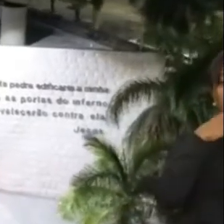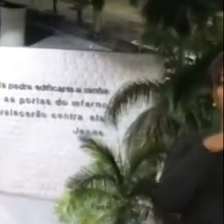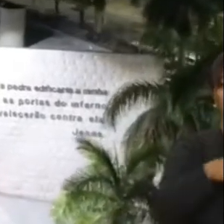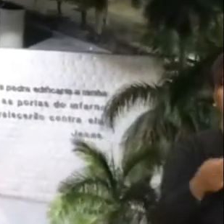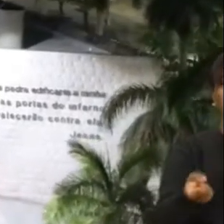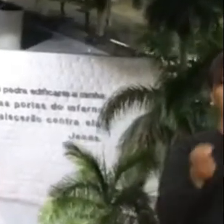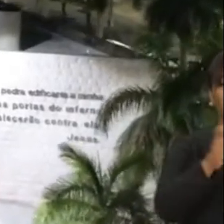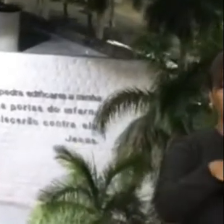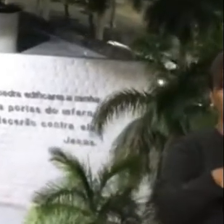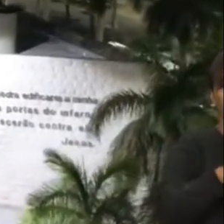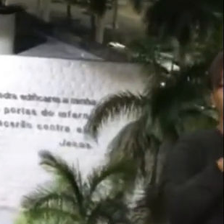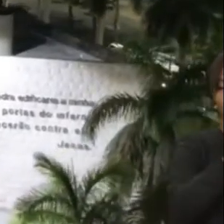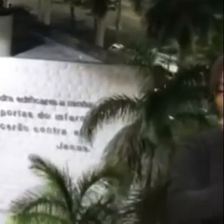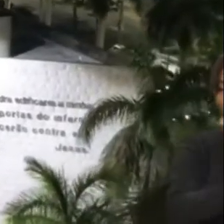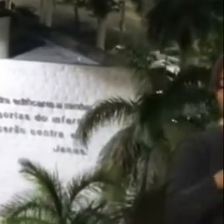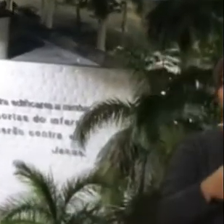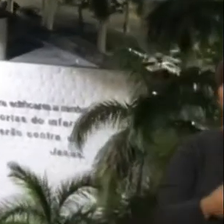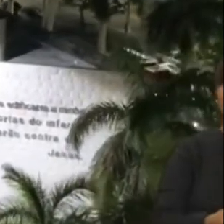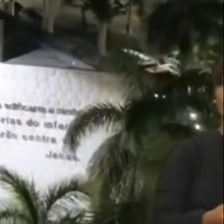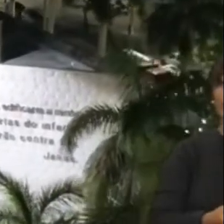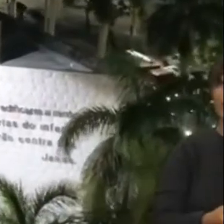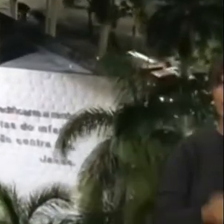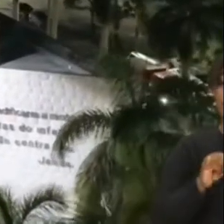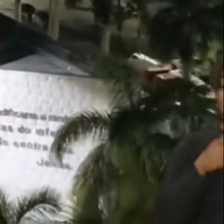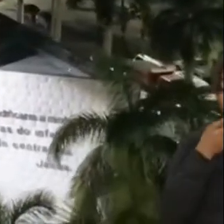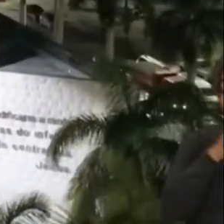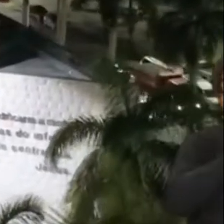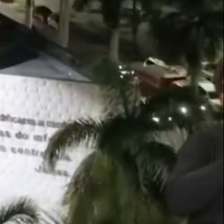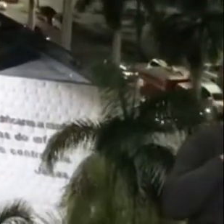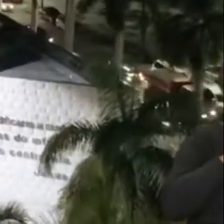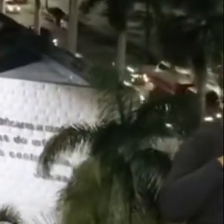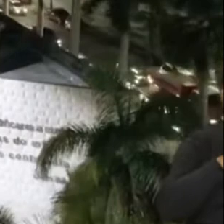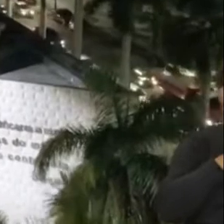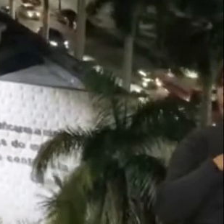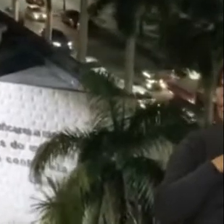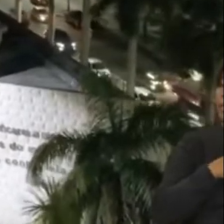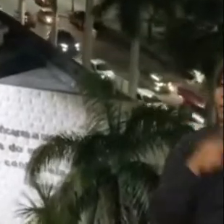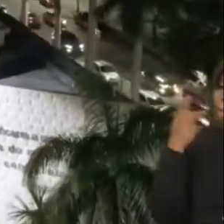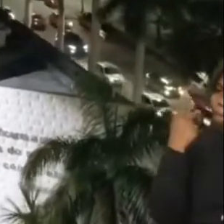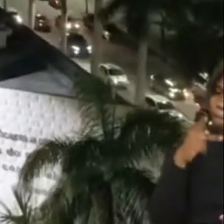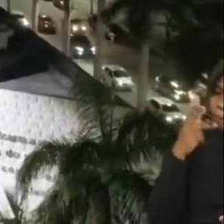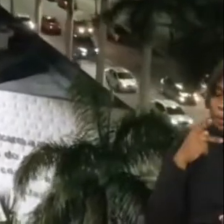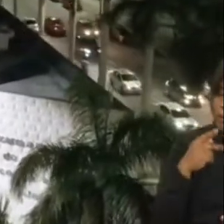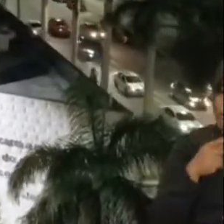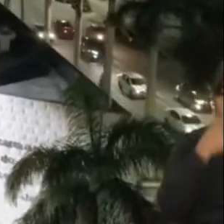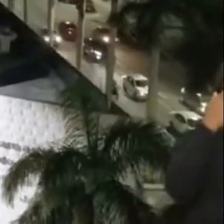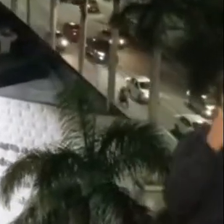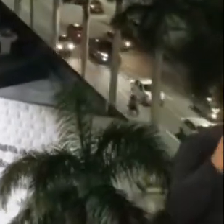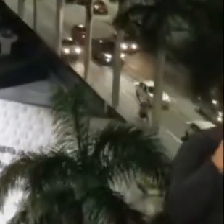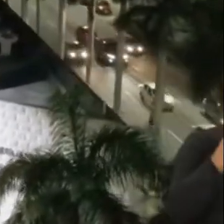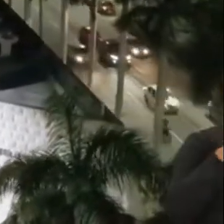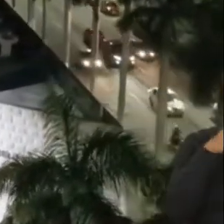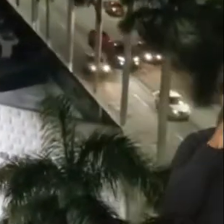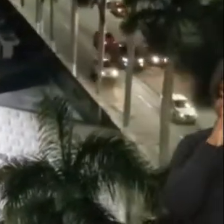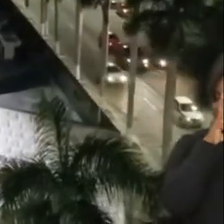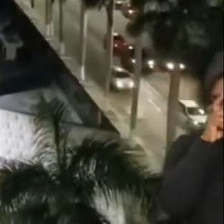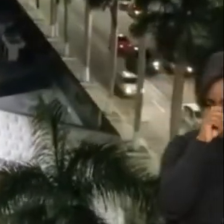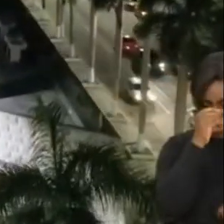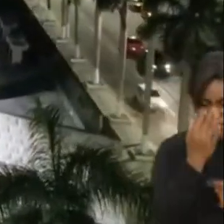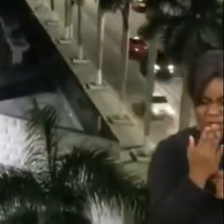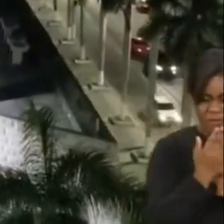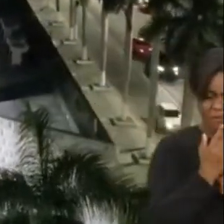diz, bispo, essa palavra foi para mim, para me fortalecer, para me ajudar,